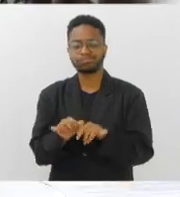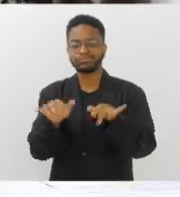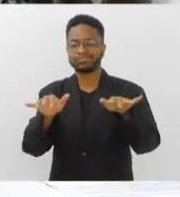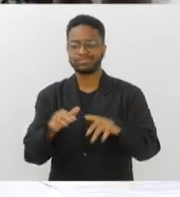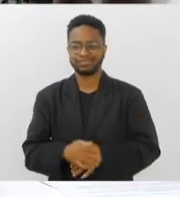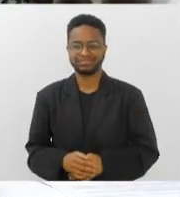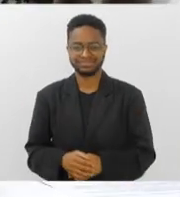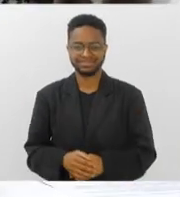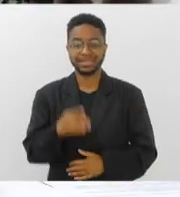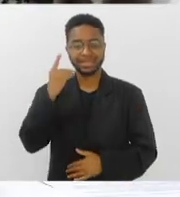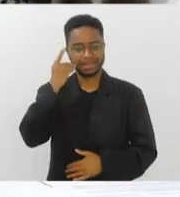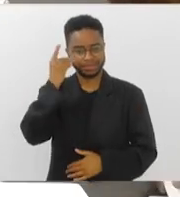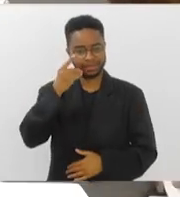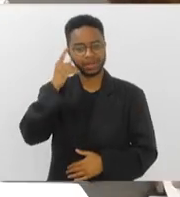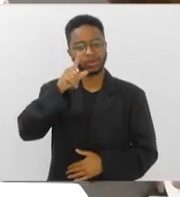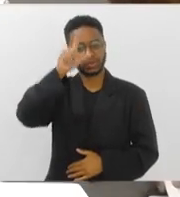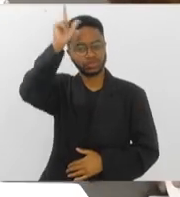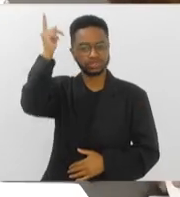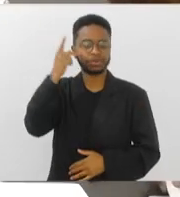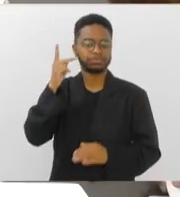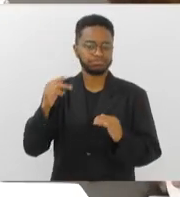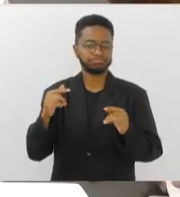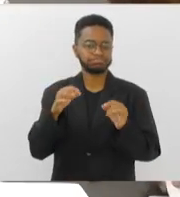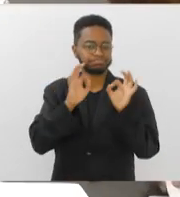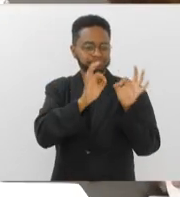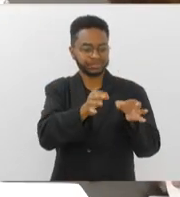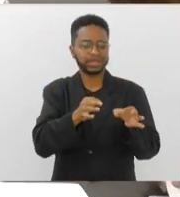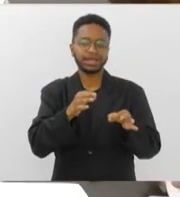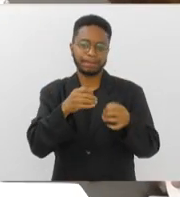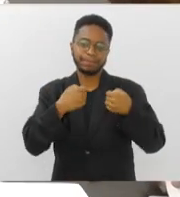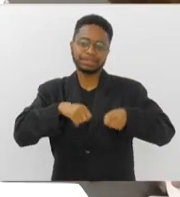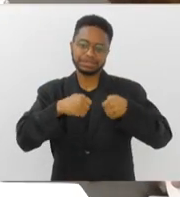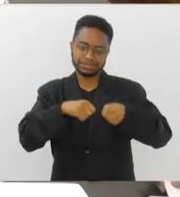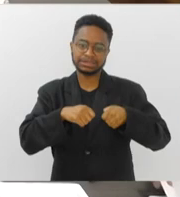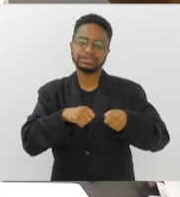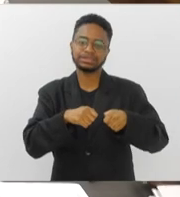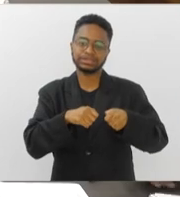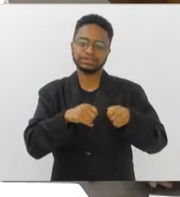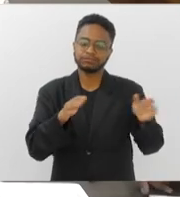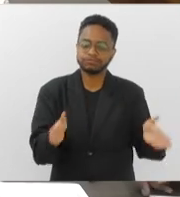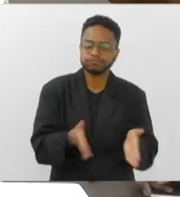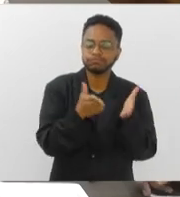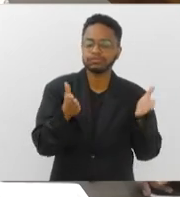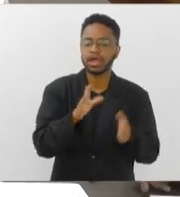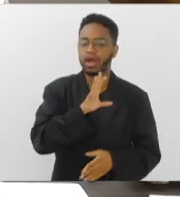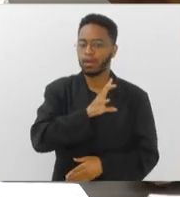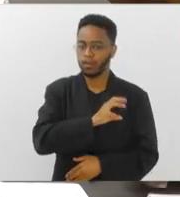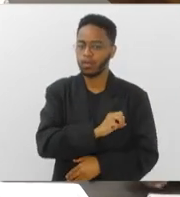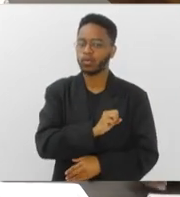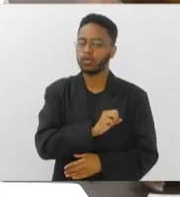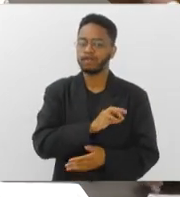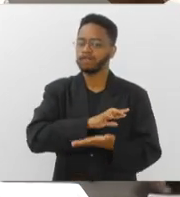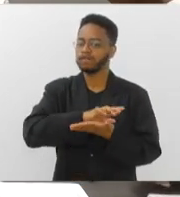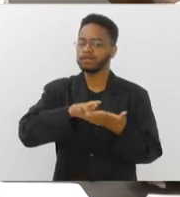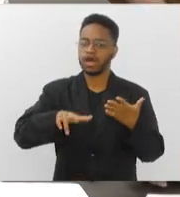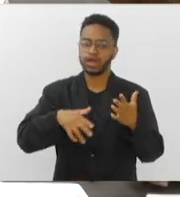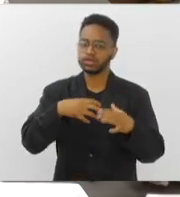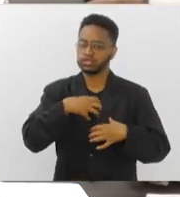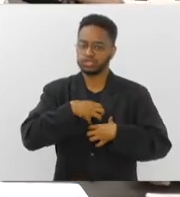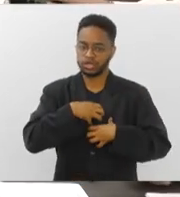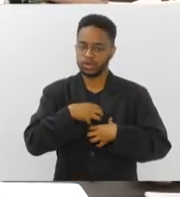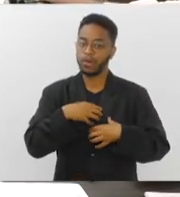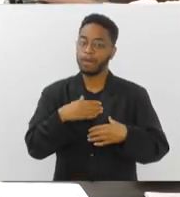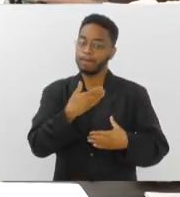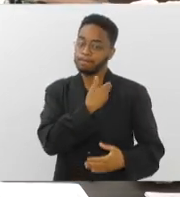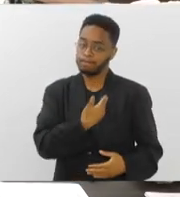Paulo tem razão. Deve ser mais cultivado ainda, de todas as formas. Hoje o Mink vai fazer uma receita especial.